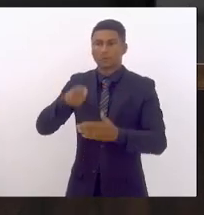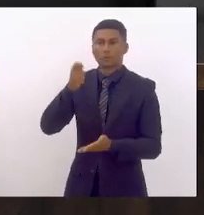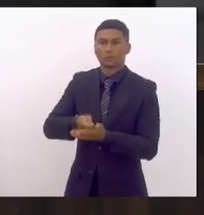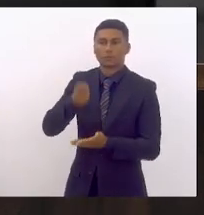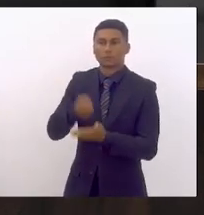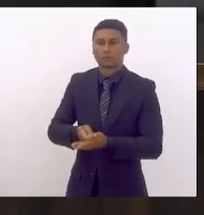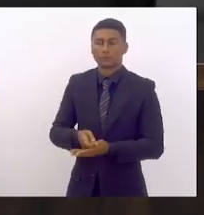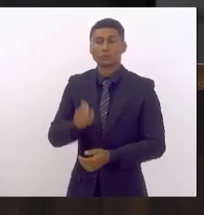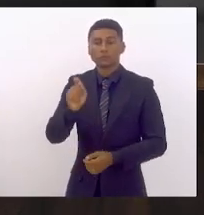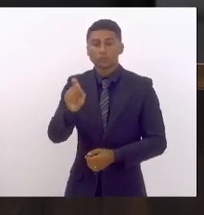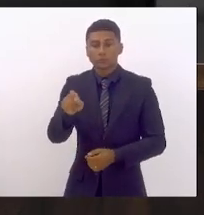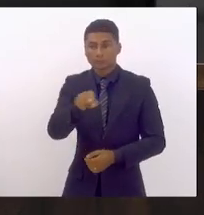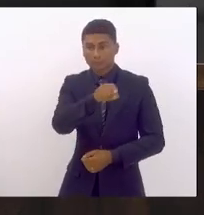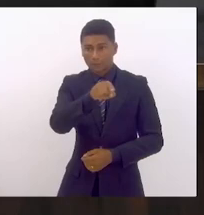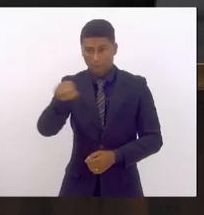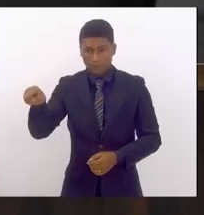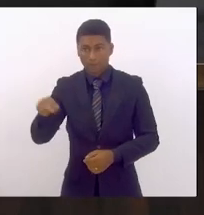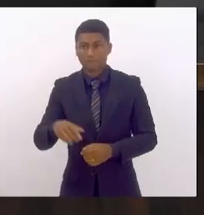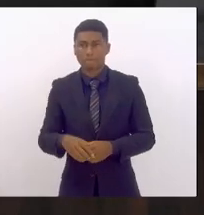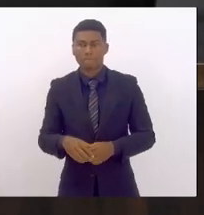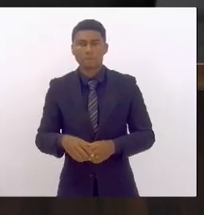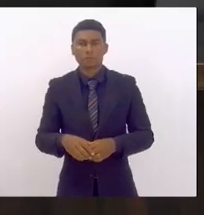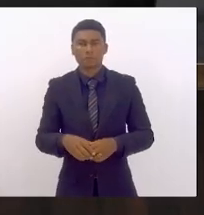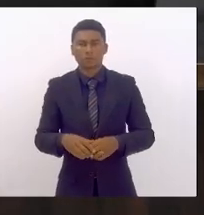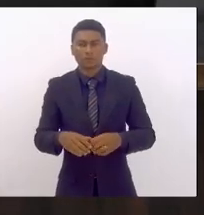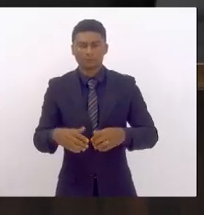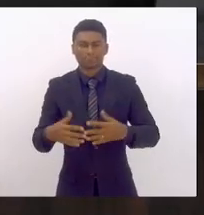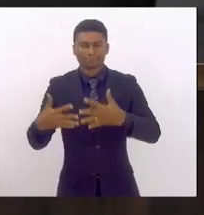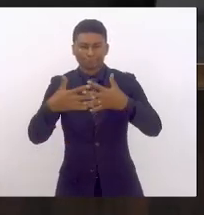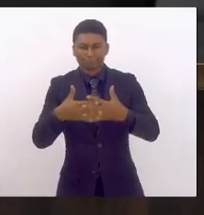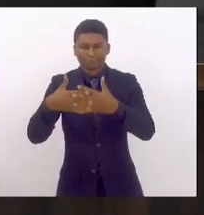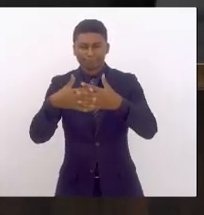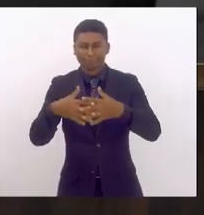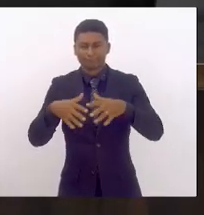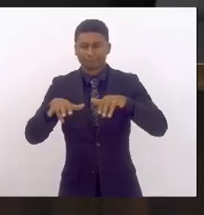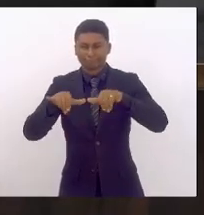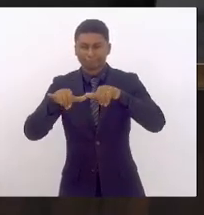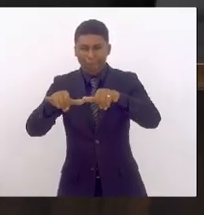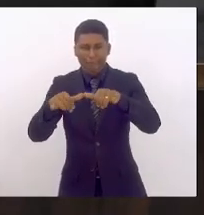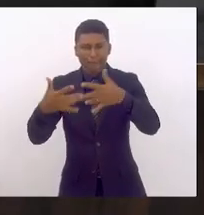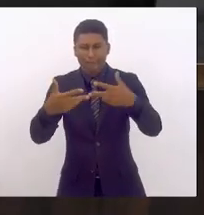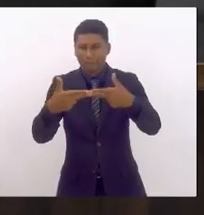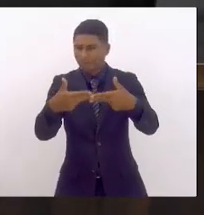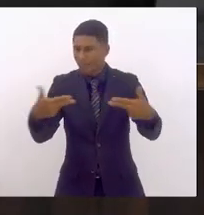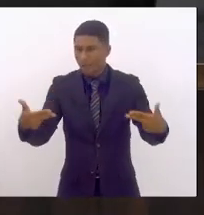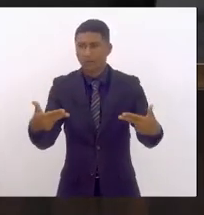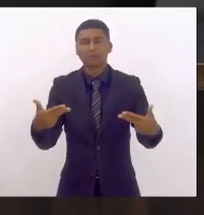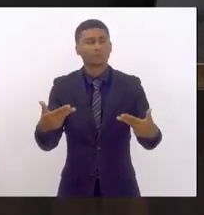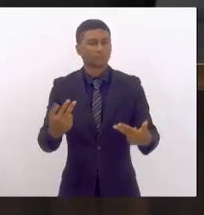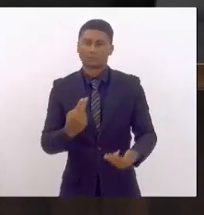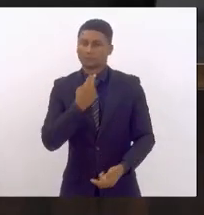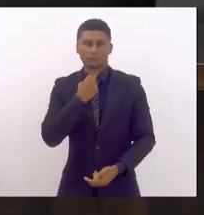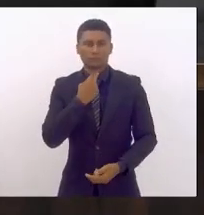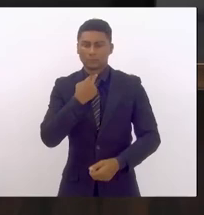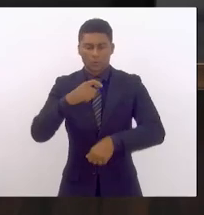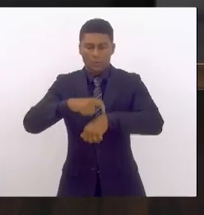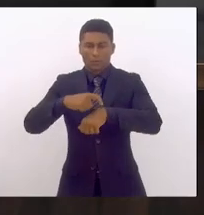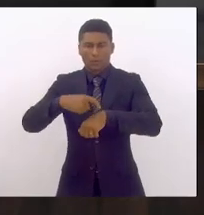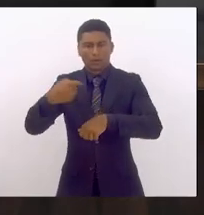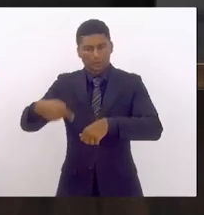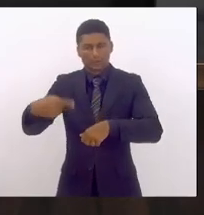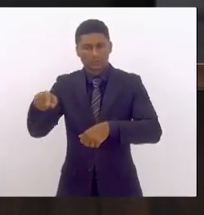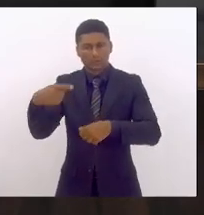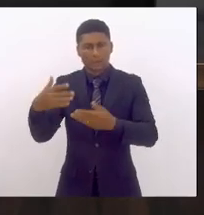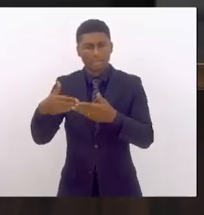a se abstém de operar empilhadeiras nos horários e locais que se especifica no âmbito do Estado do Rio de Janeiro parecida comissão de condição Justiça pela